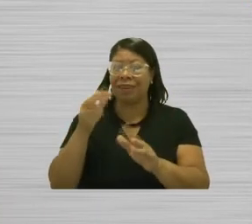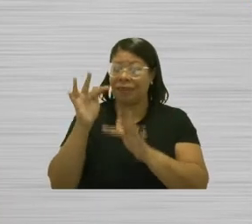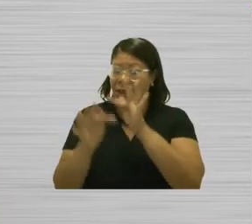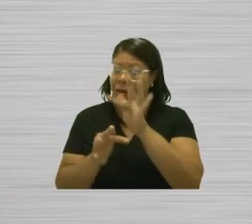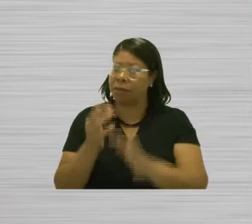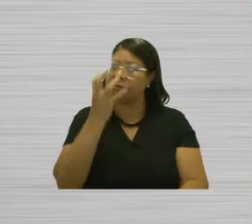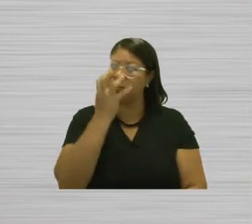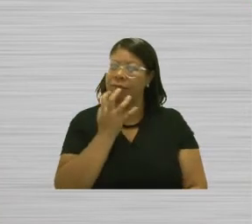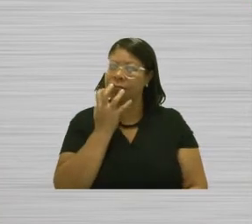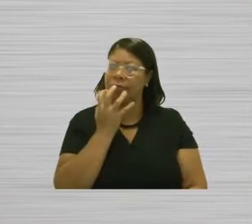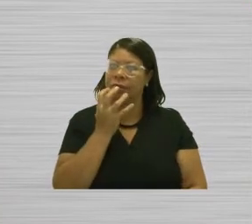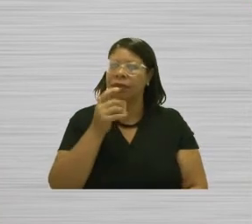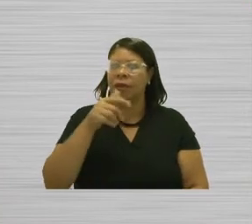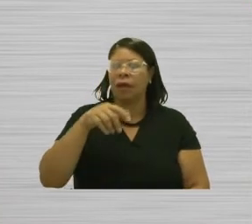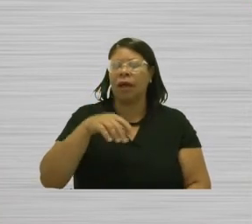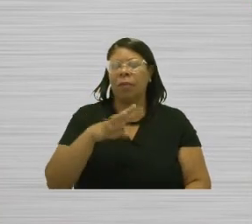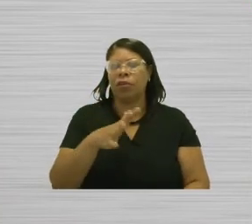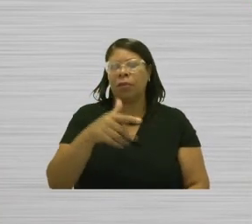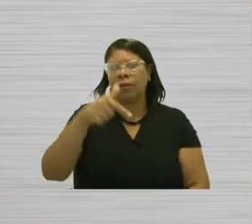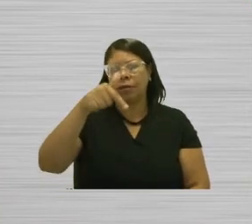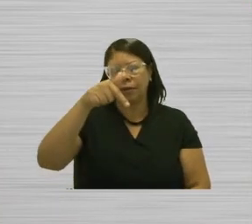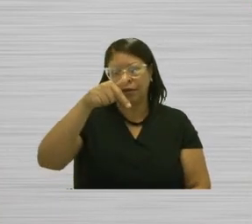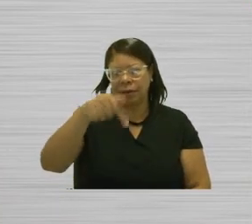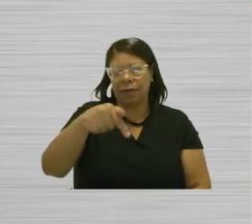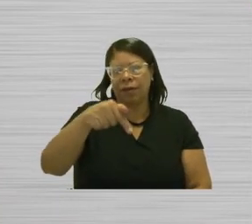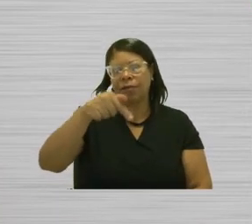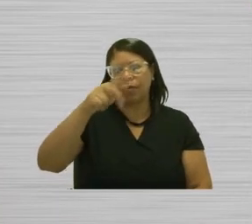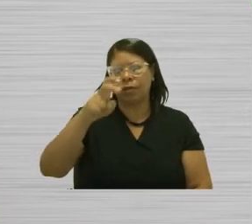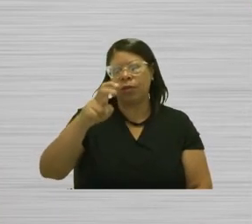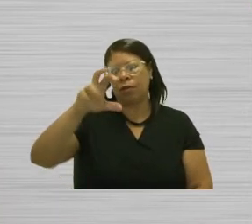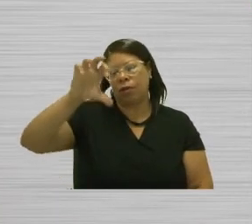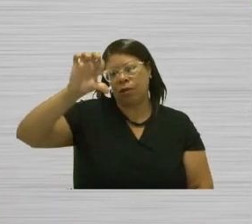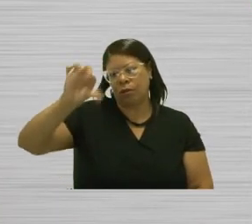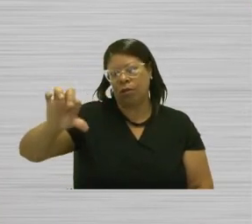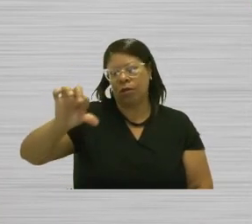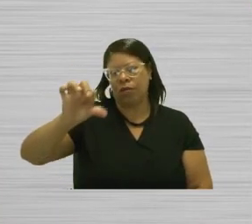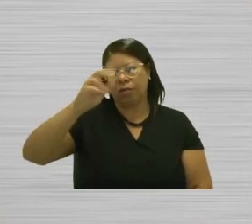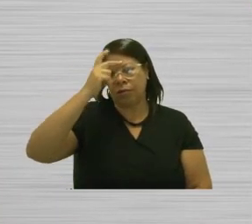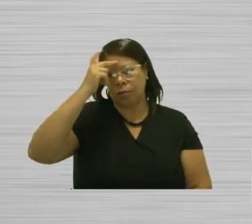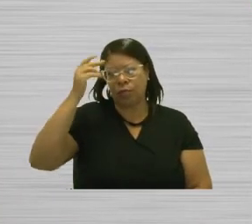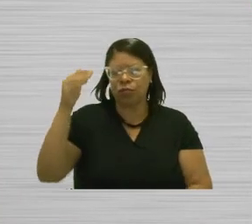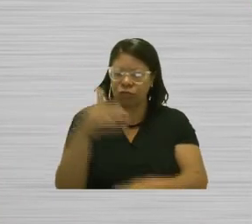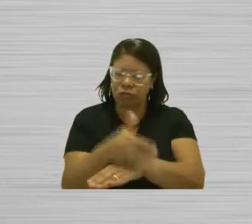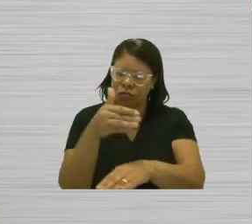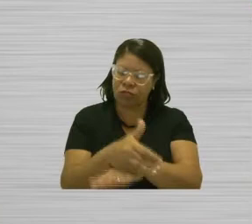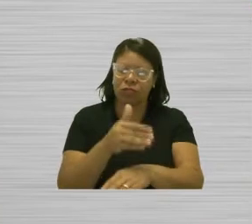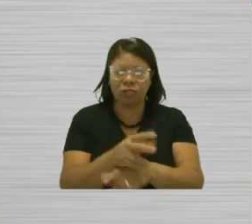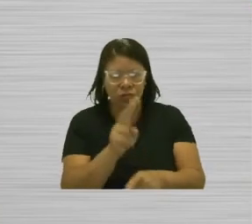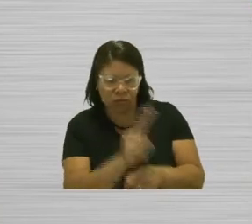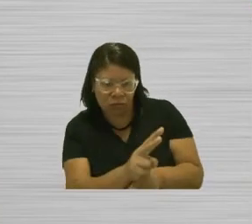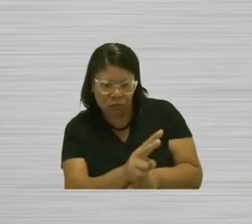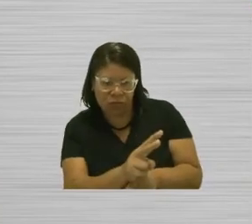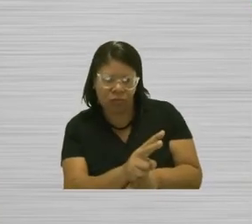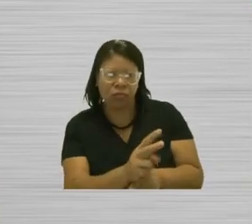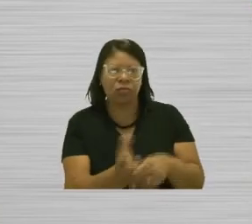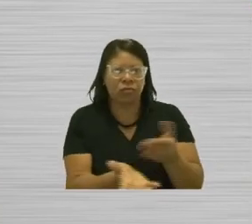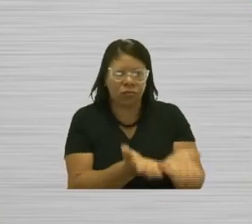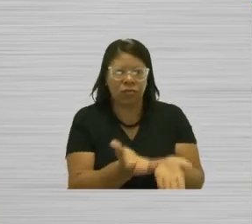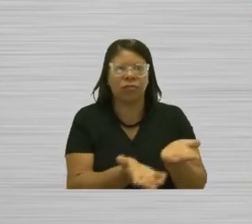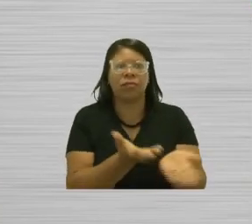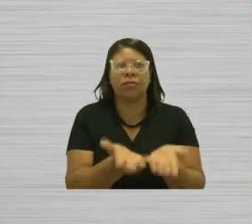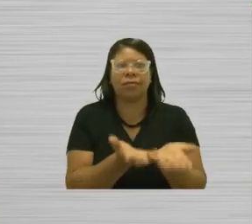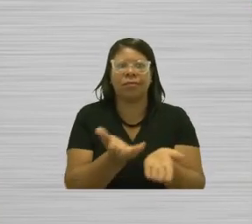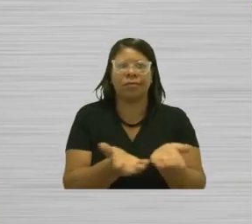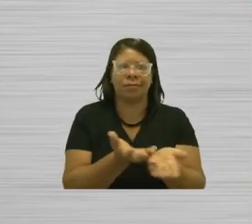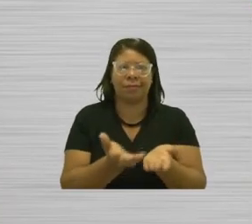de 779 pacientes são acompanhados nos serviços, monitorado. Além desses